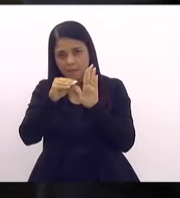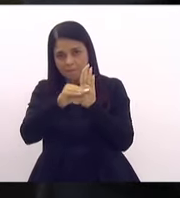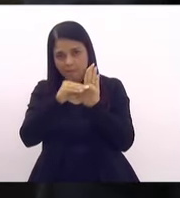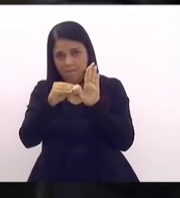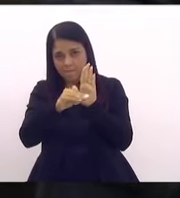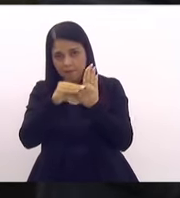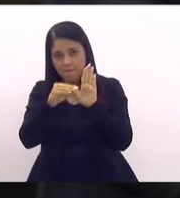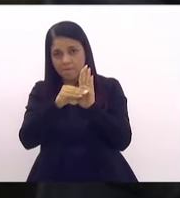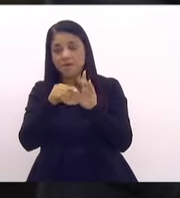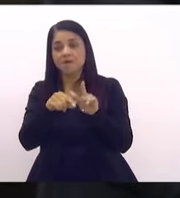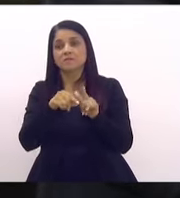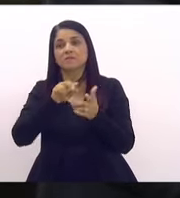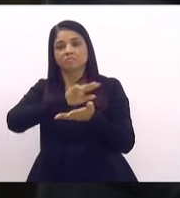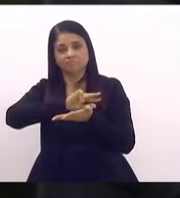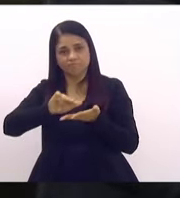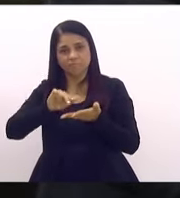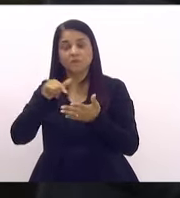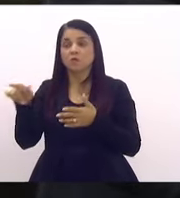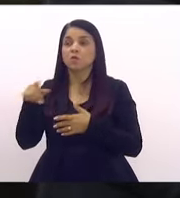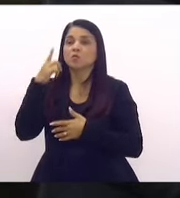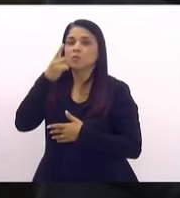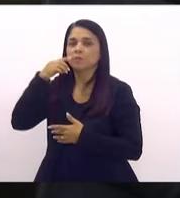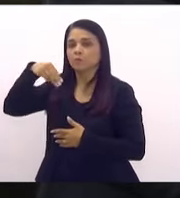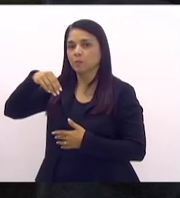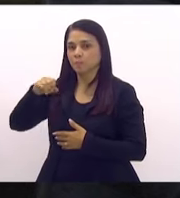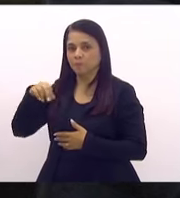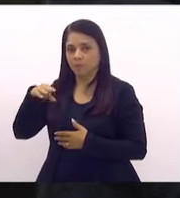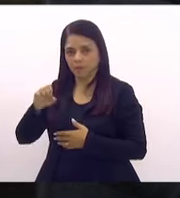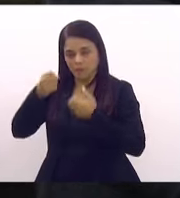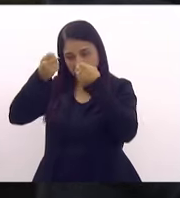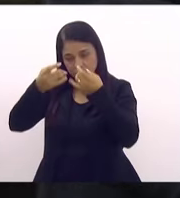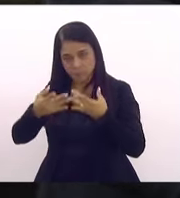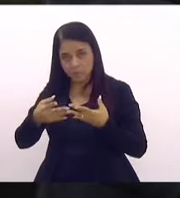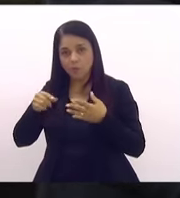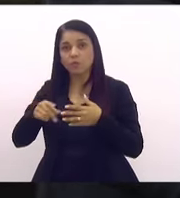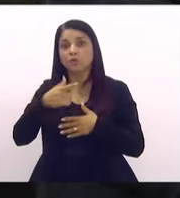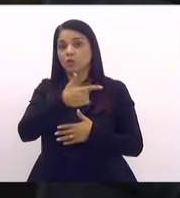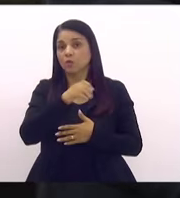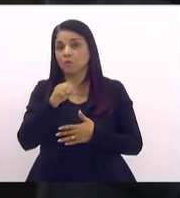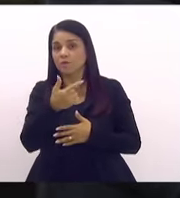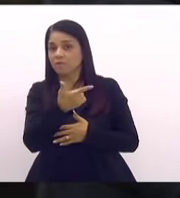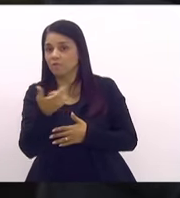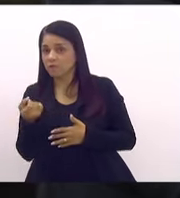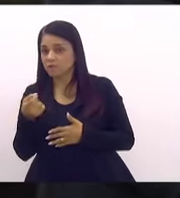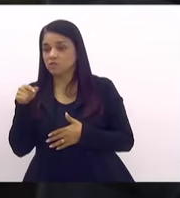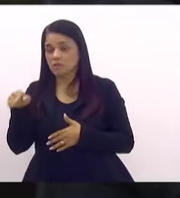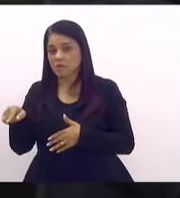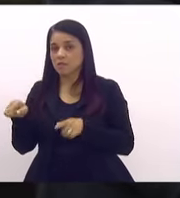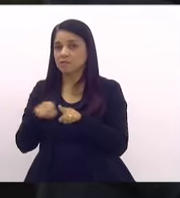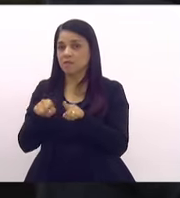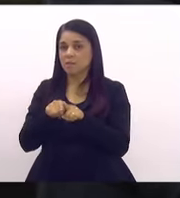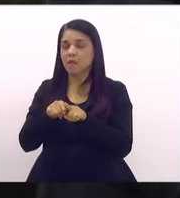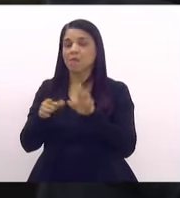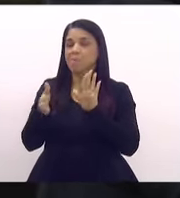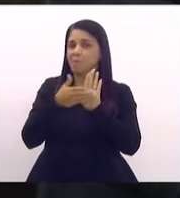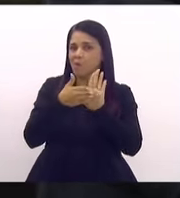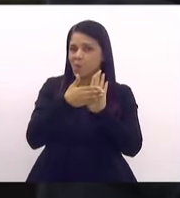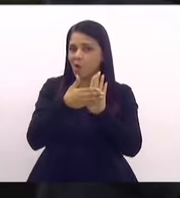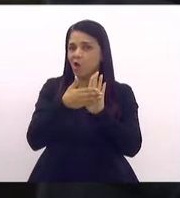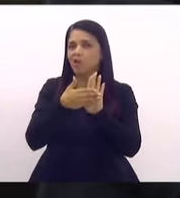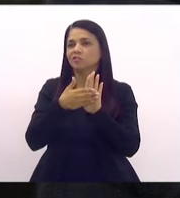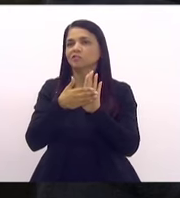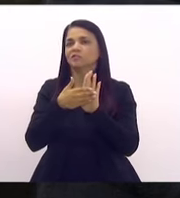aí, como o deputado Mink relatou, desde 2020, né, quando ele fez essa proposição,